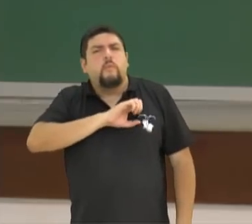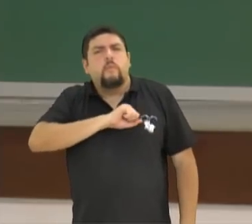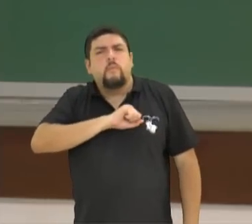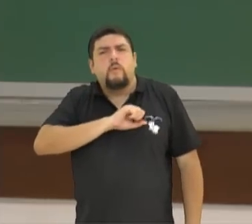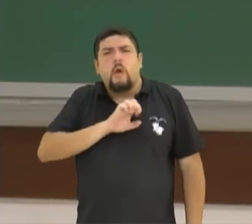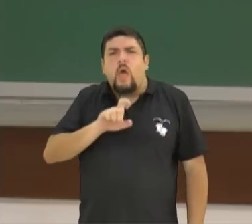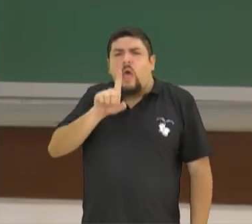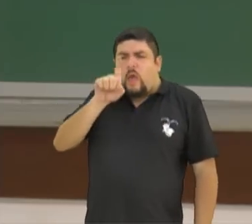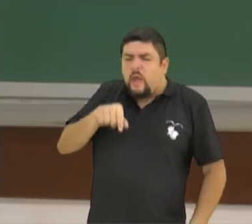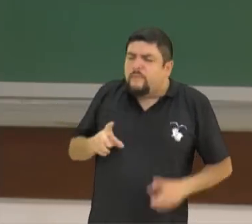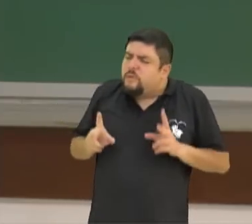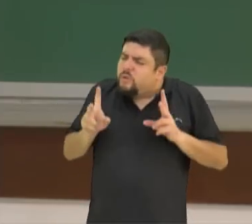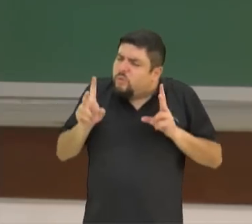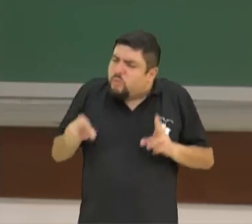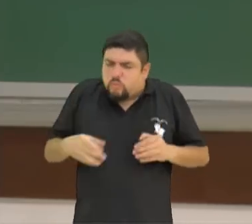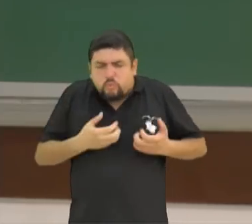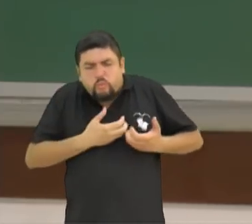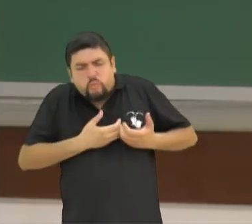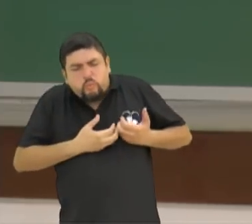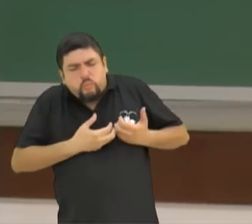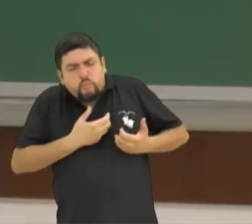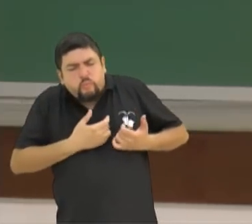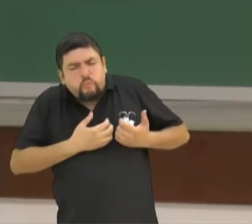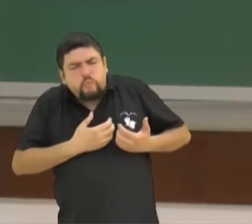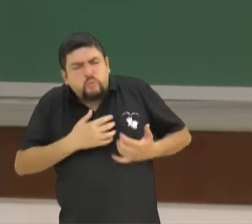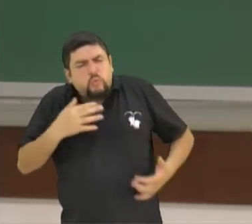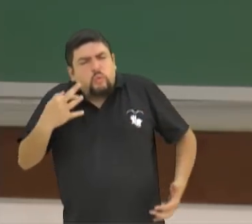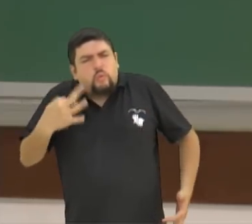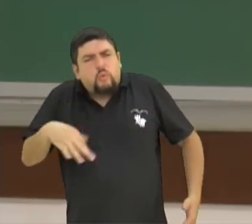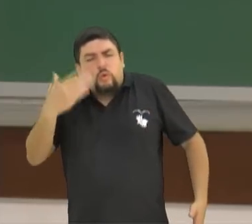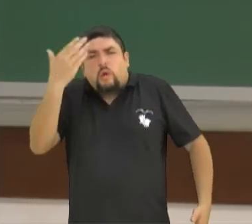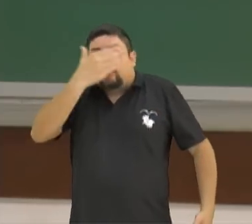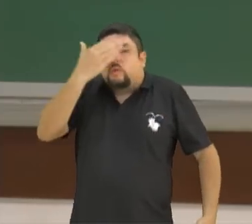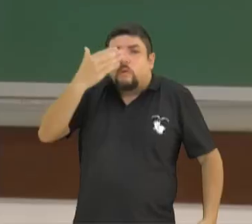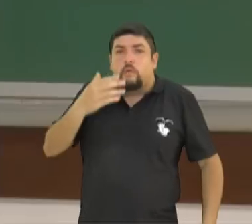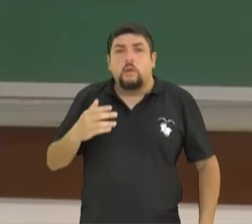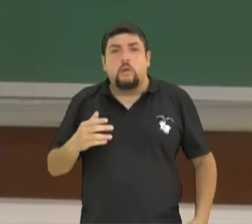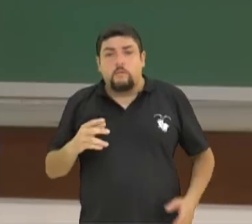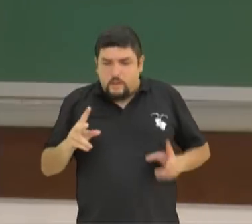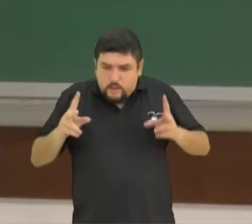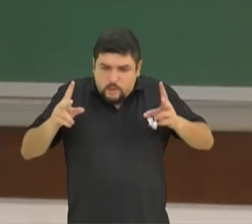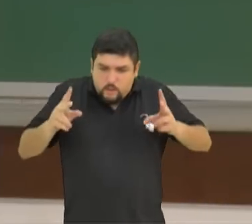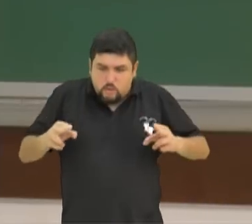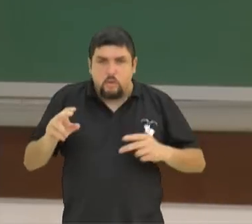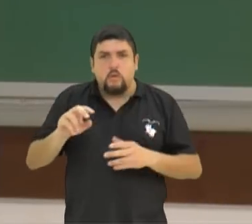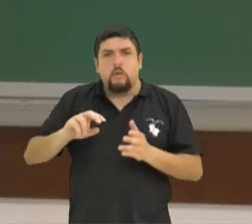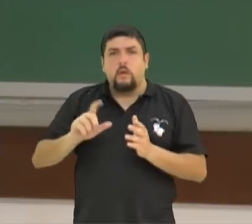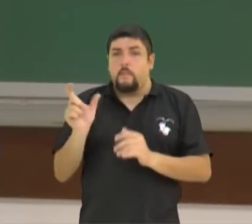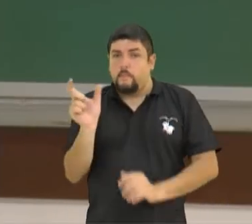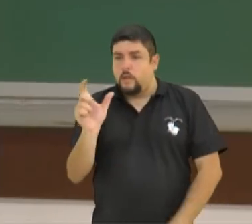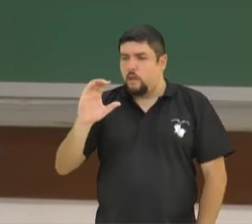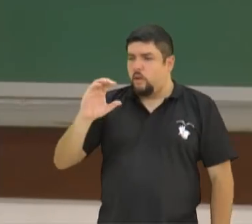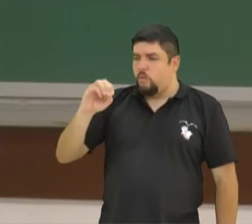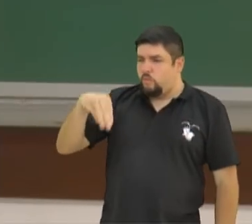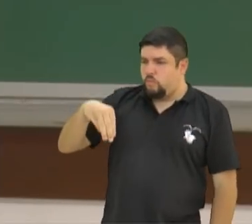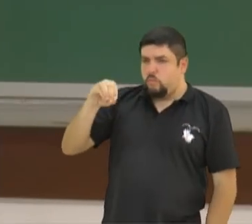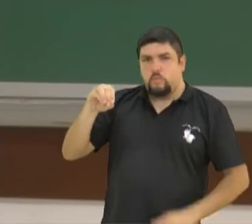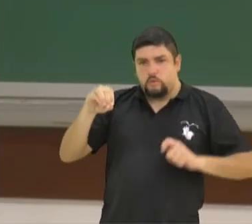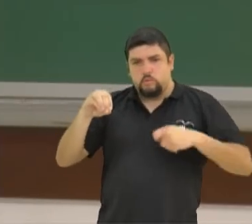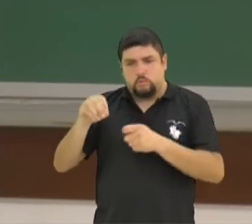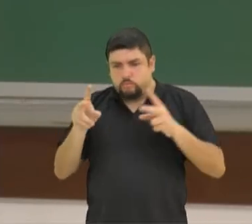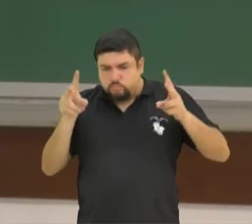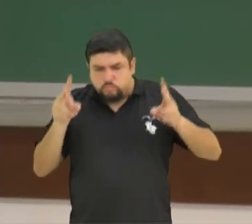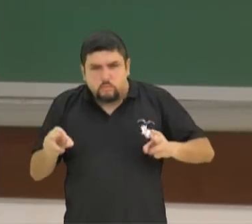o fogo que arde sem se ver, aí seria comparação. Como não temos o elemento comparativo como, então temos uma metáfora.